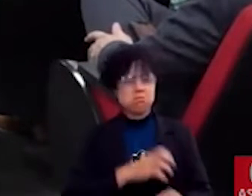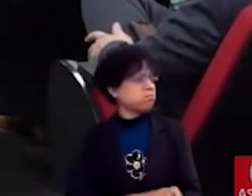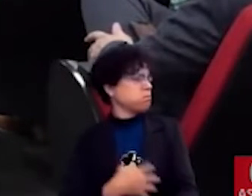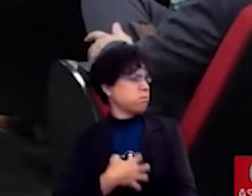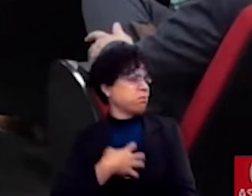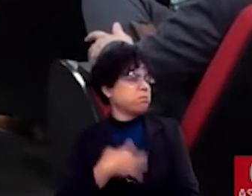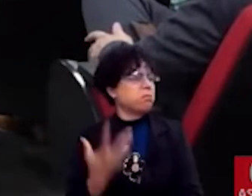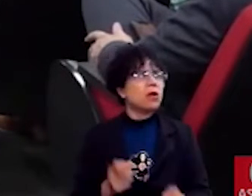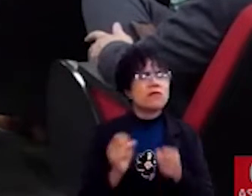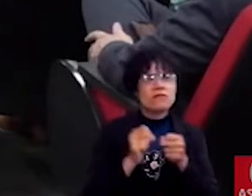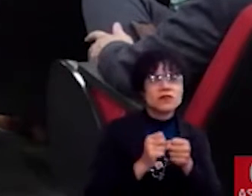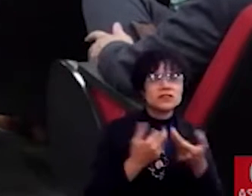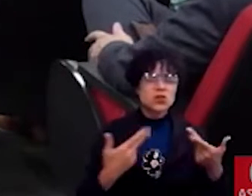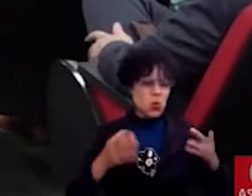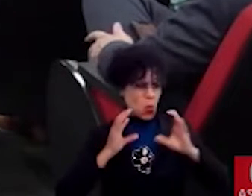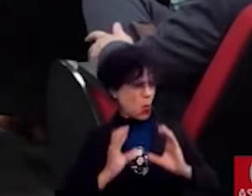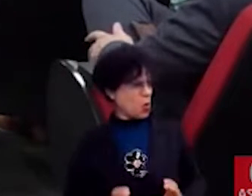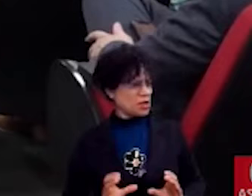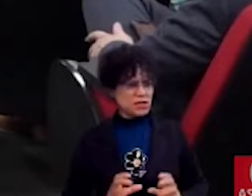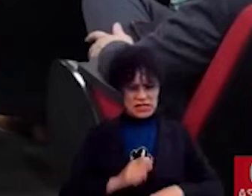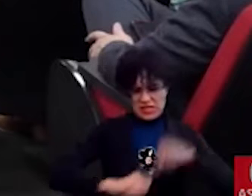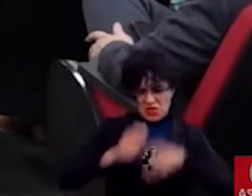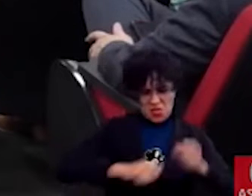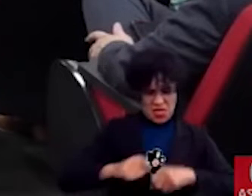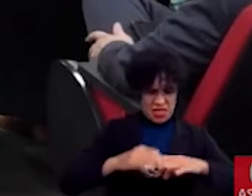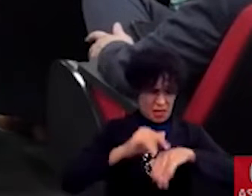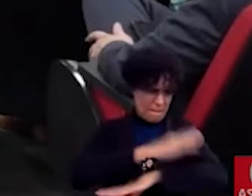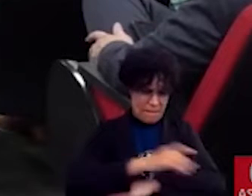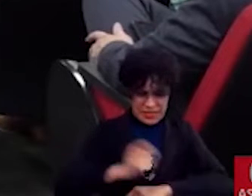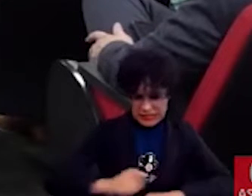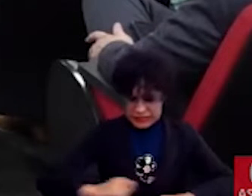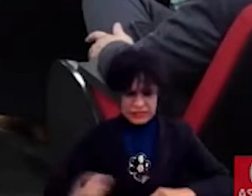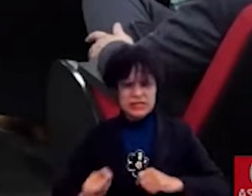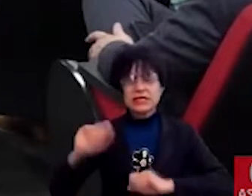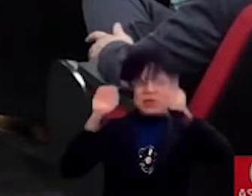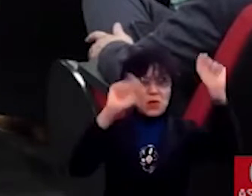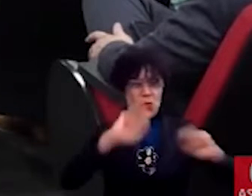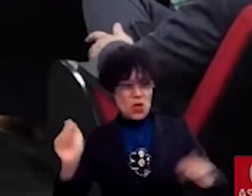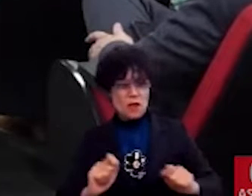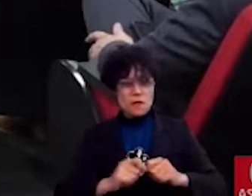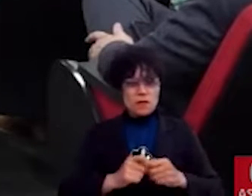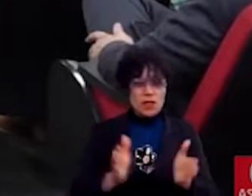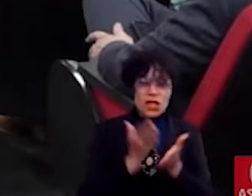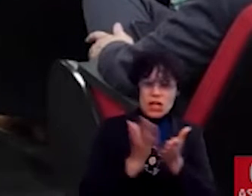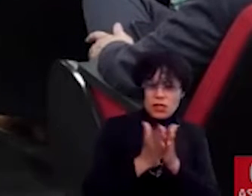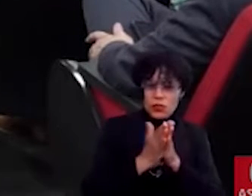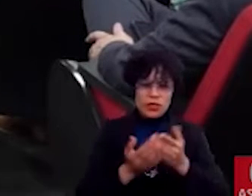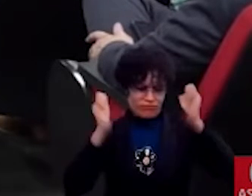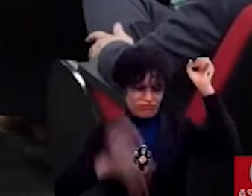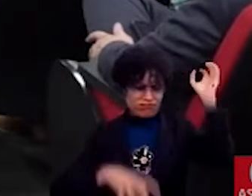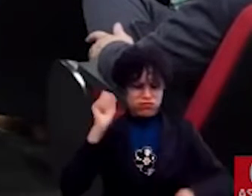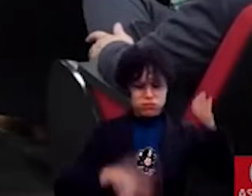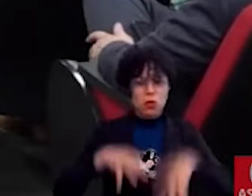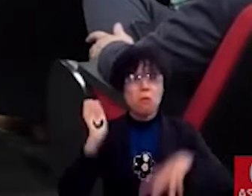a Procuradoria de Justiça, o Poder Judiciário, a Secretaria de Educação e Polícia Civil e Militar. O